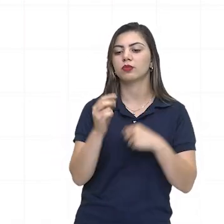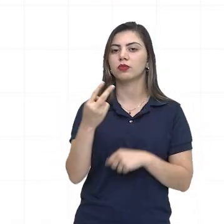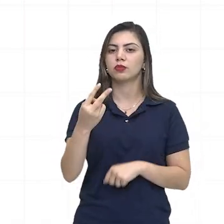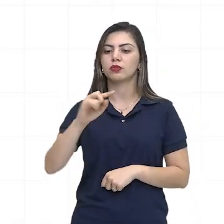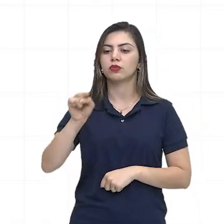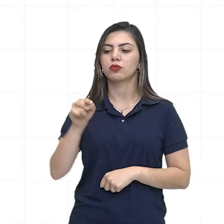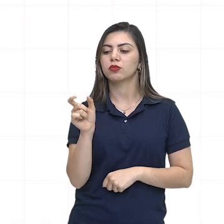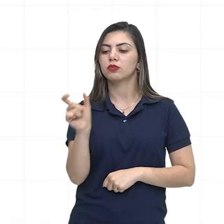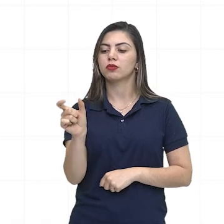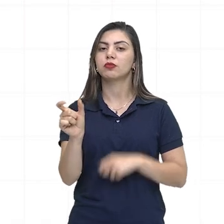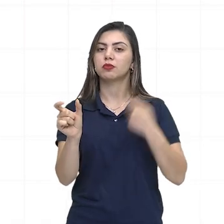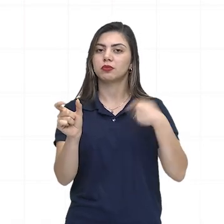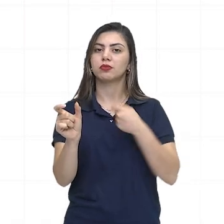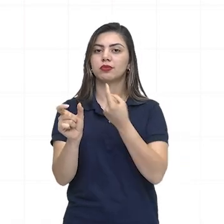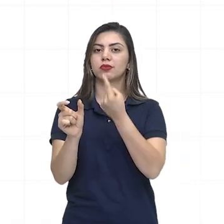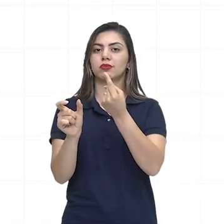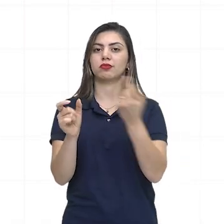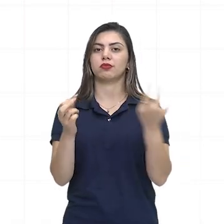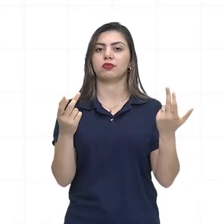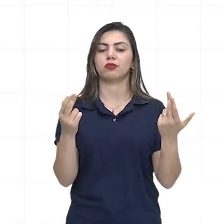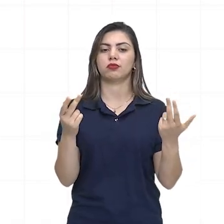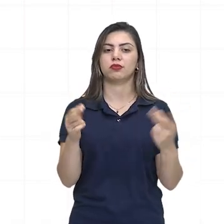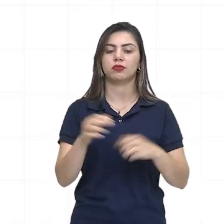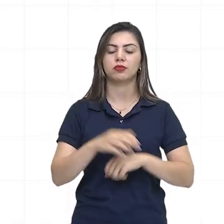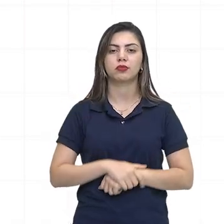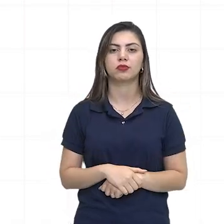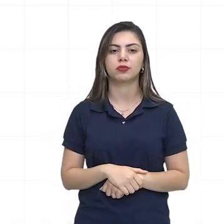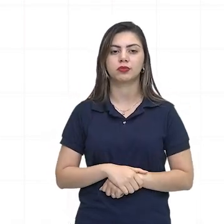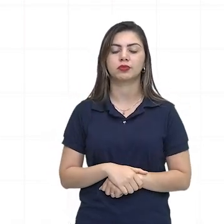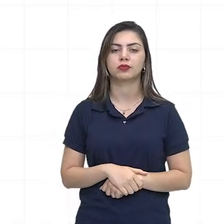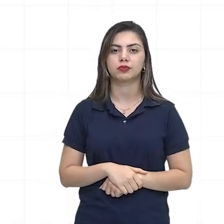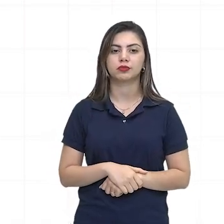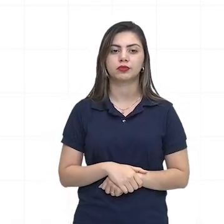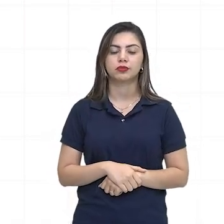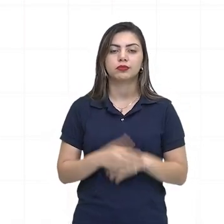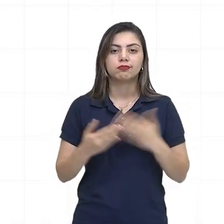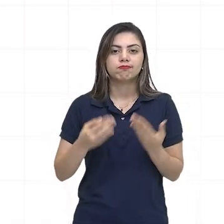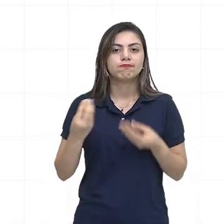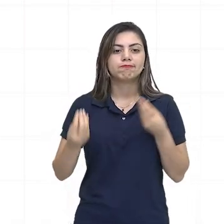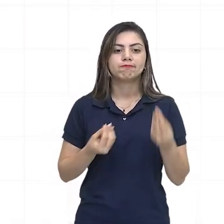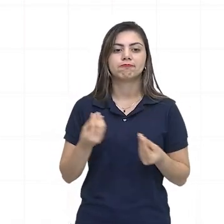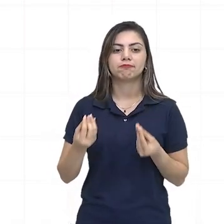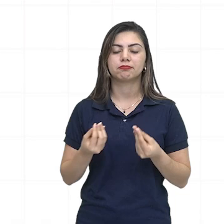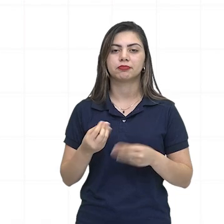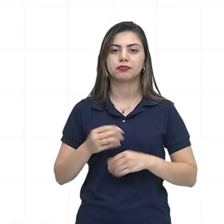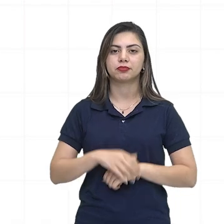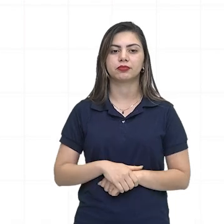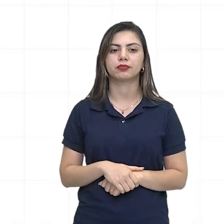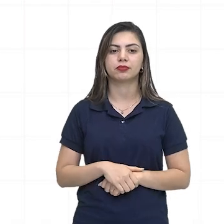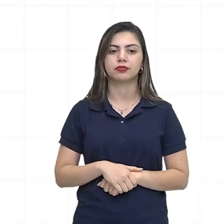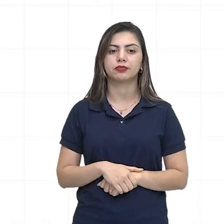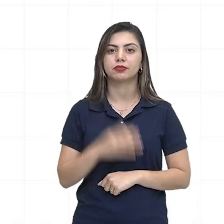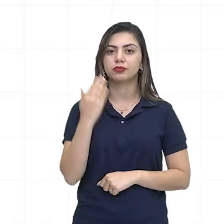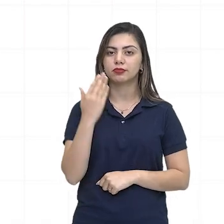ter o quê? Uma casa decimal. Então, na verdade, o que a gente vai fazer? Vamos